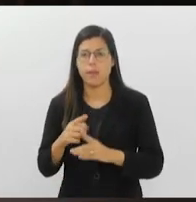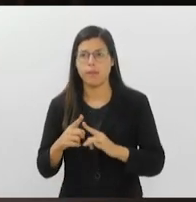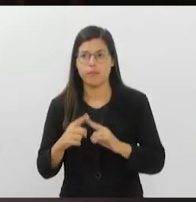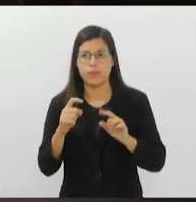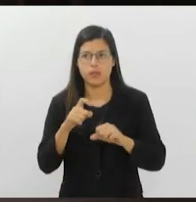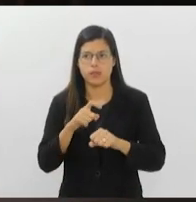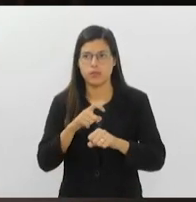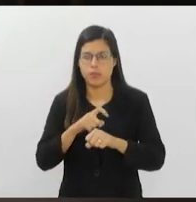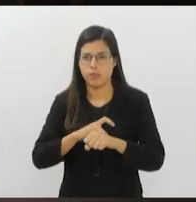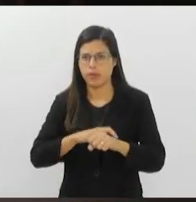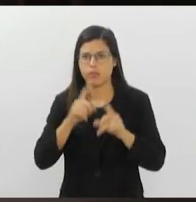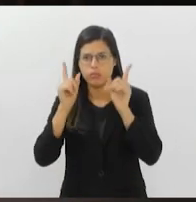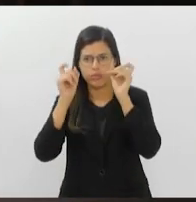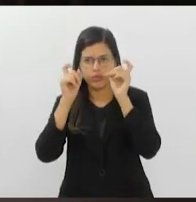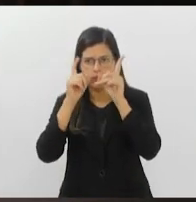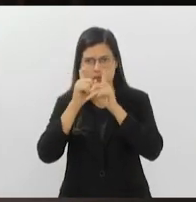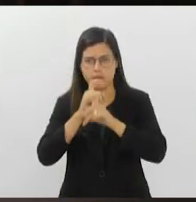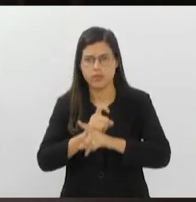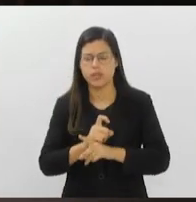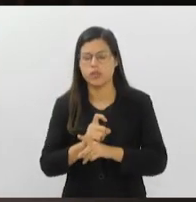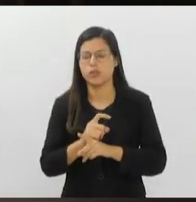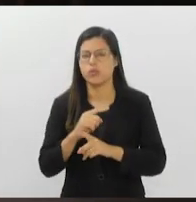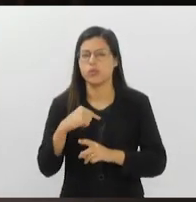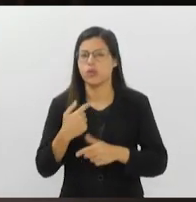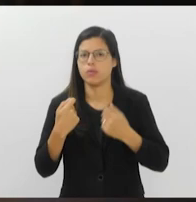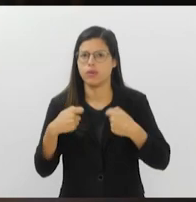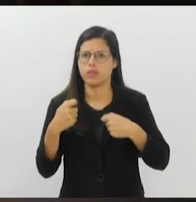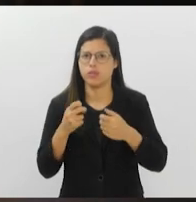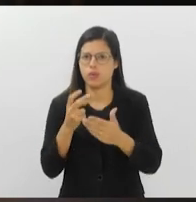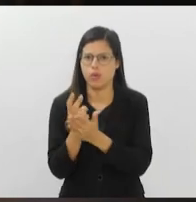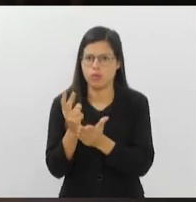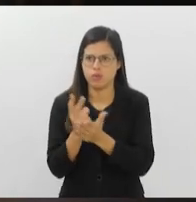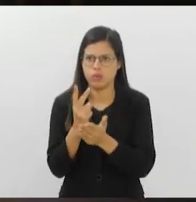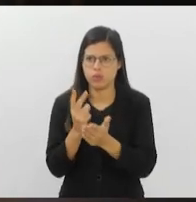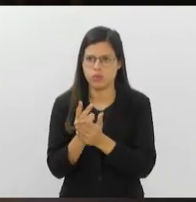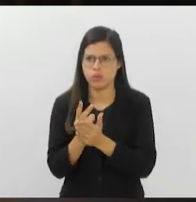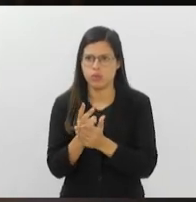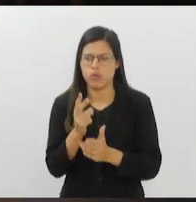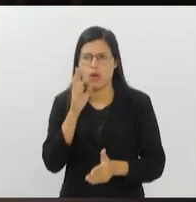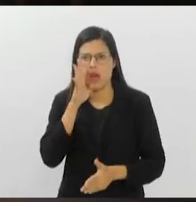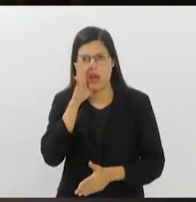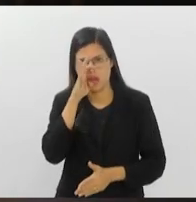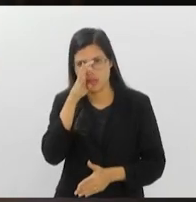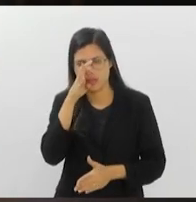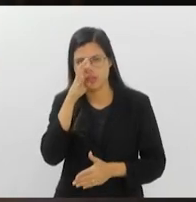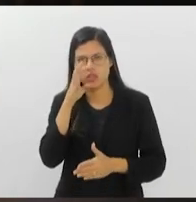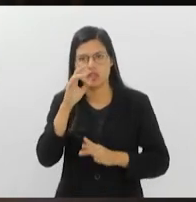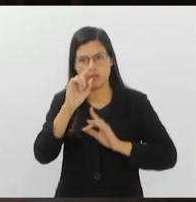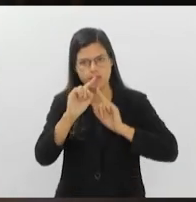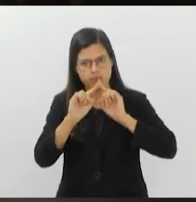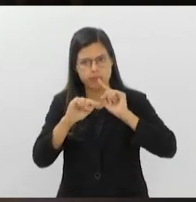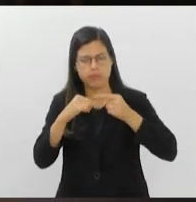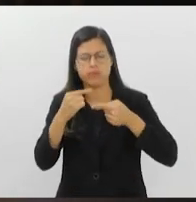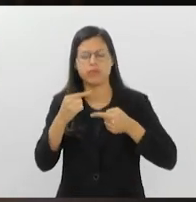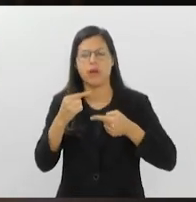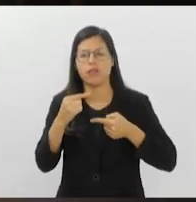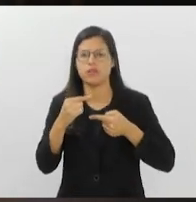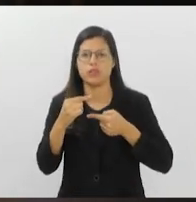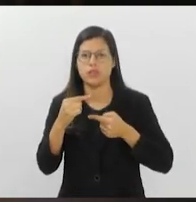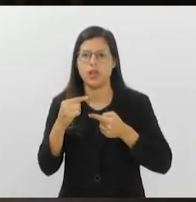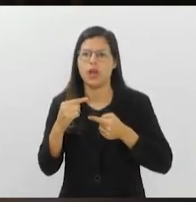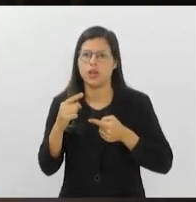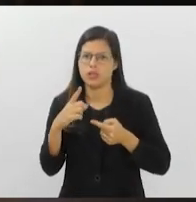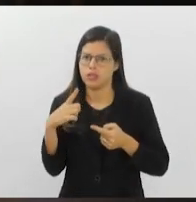tempos difíceis, a gente tem que continuar a resistir e avançar. Nós ainda temos